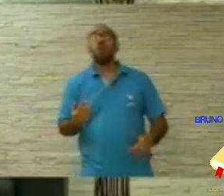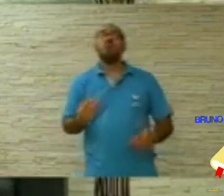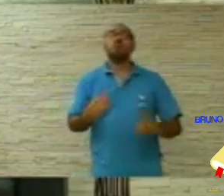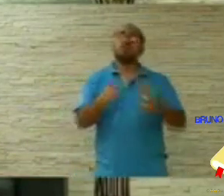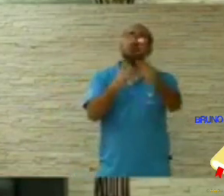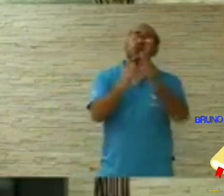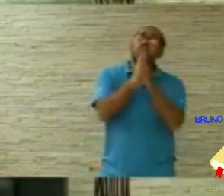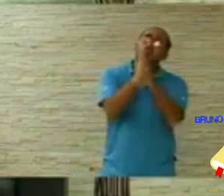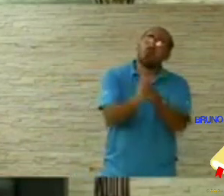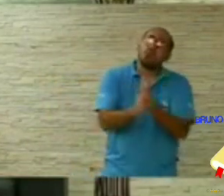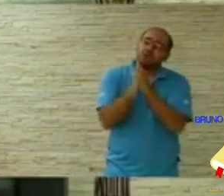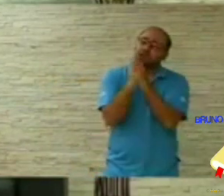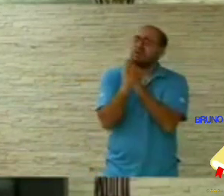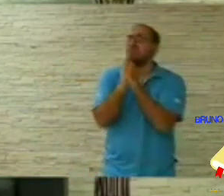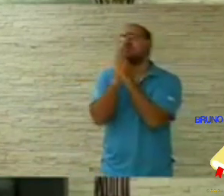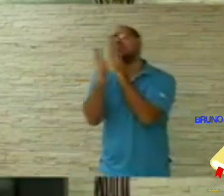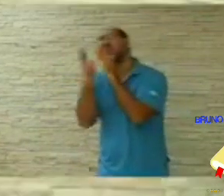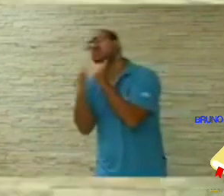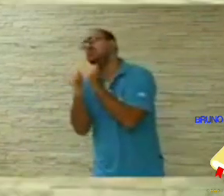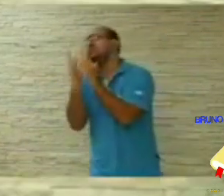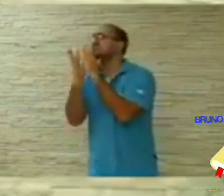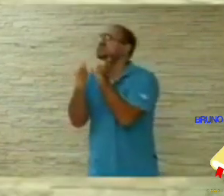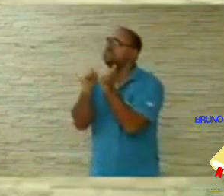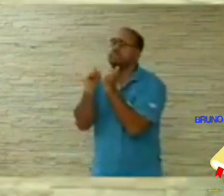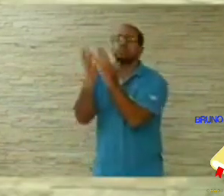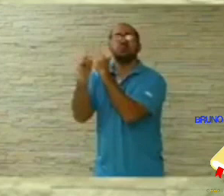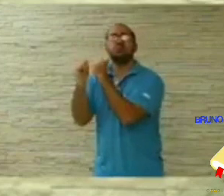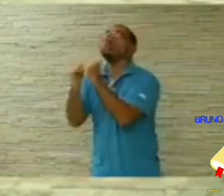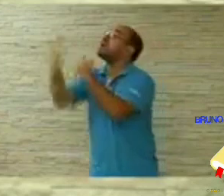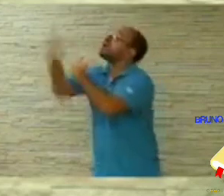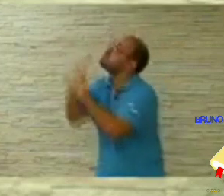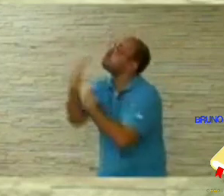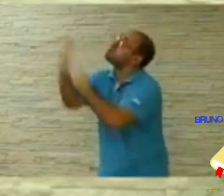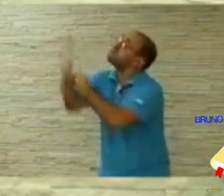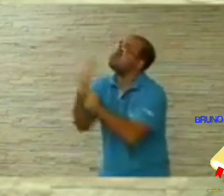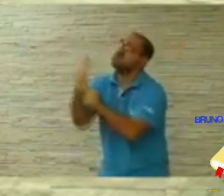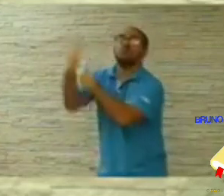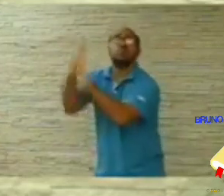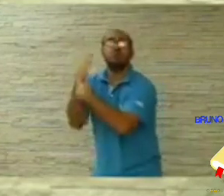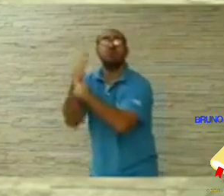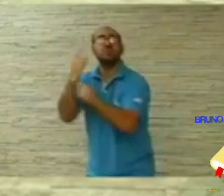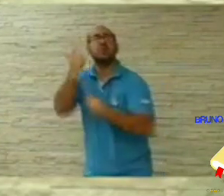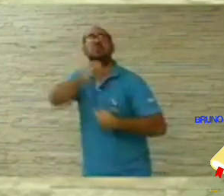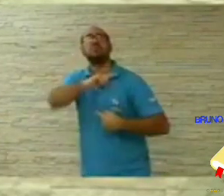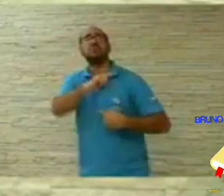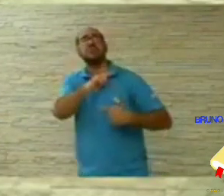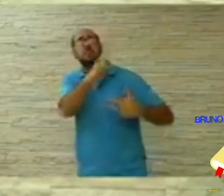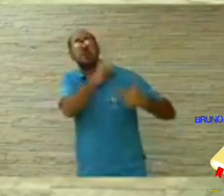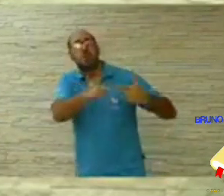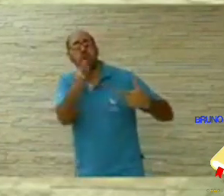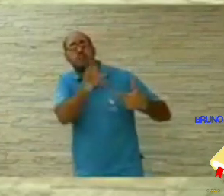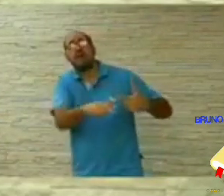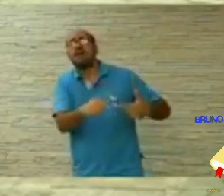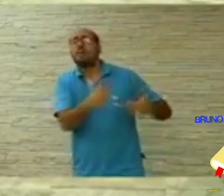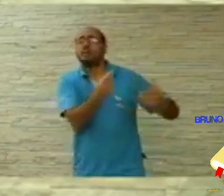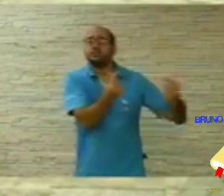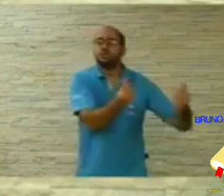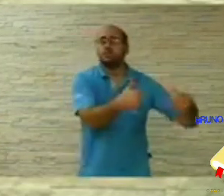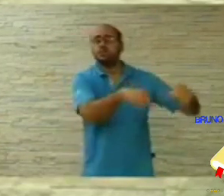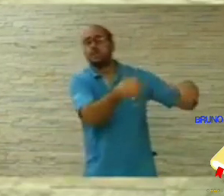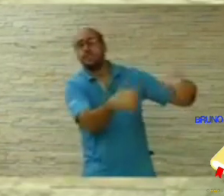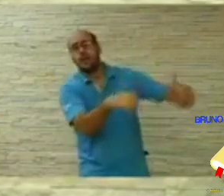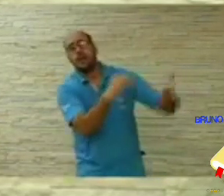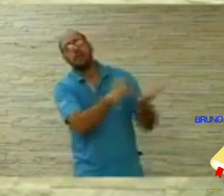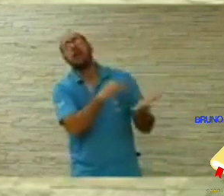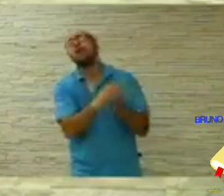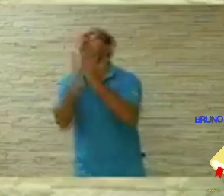muito tempo, pedindo a Deus para ajudar você a ultrapassar essa crise financeira. Talvez